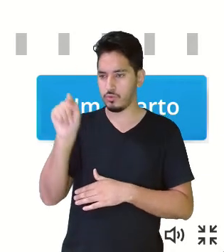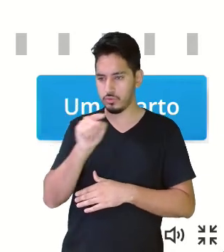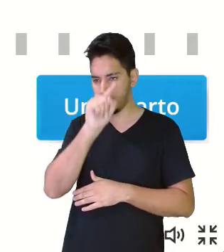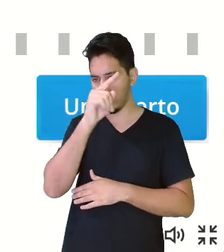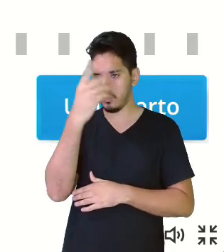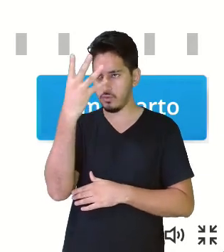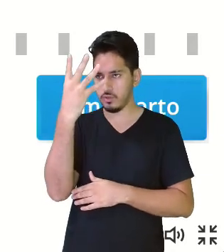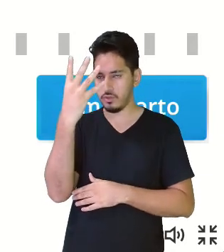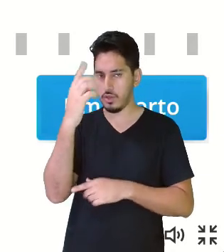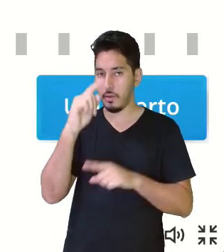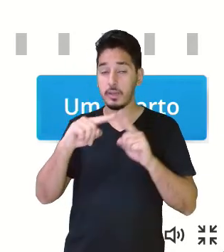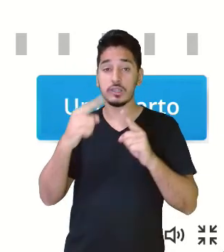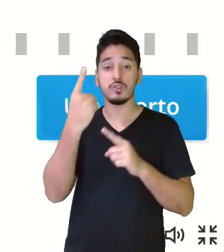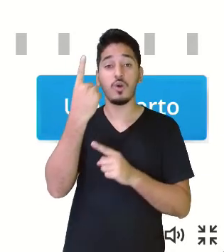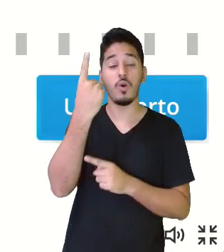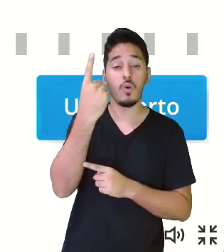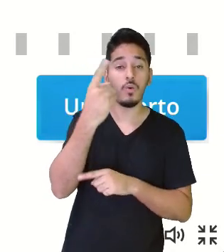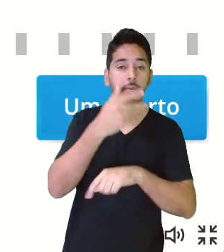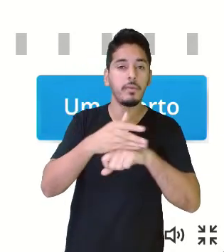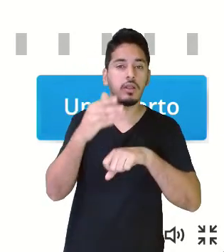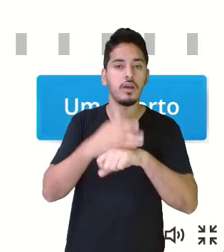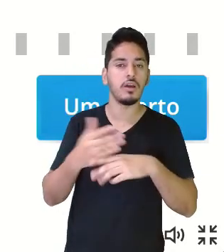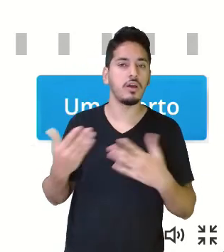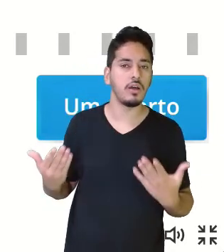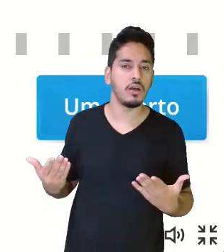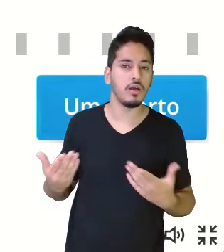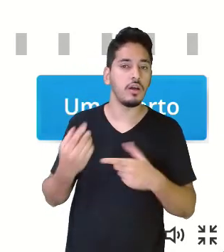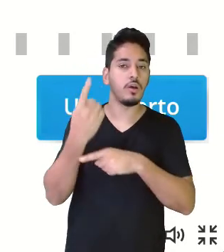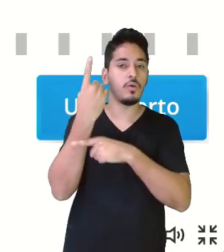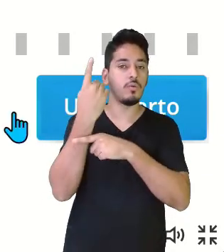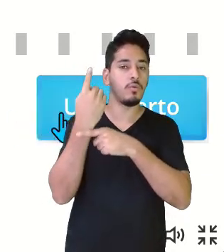tenho uma parte branca. Resposta,